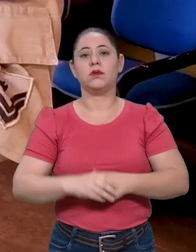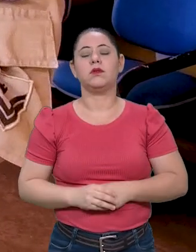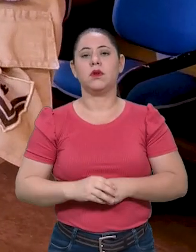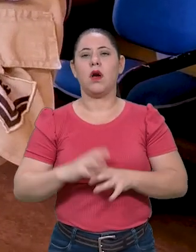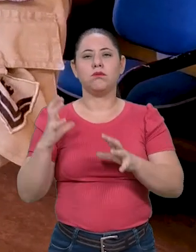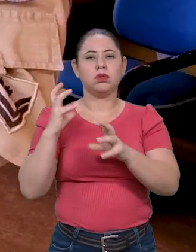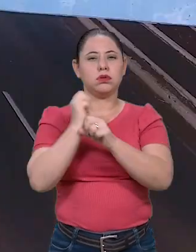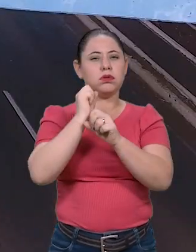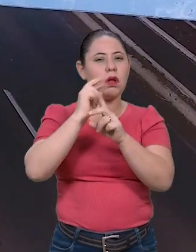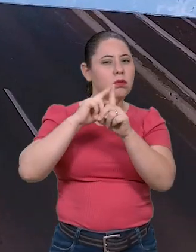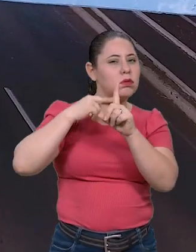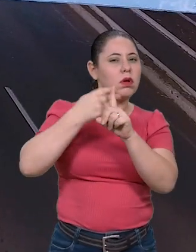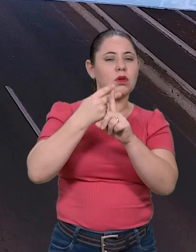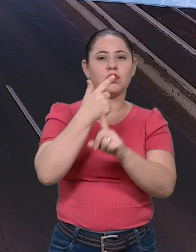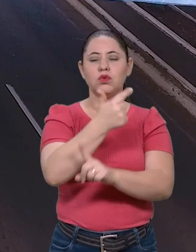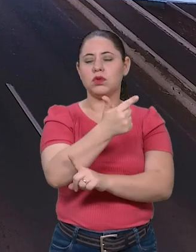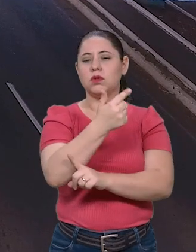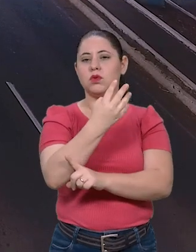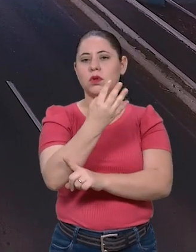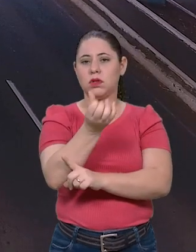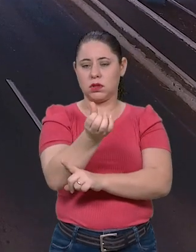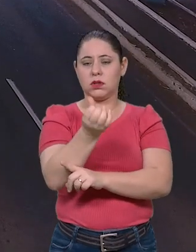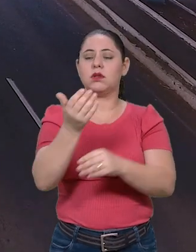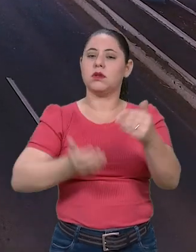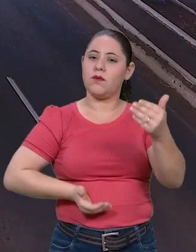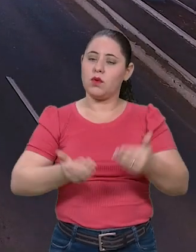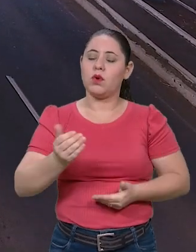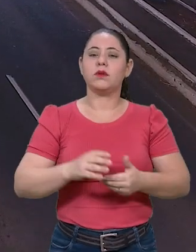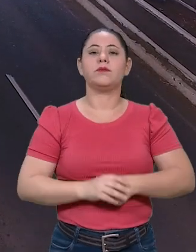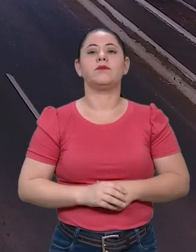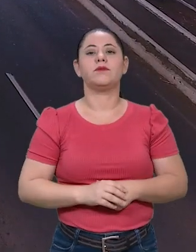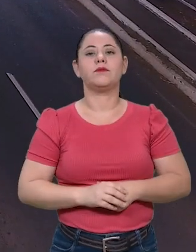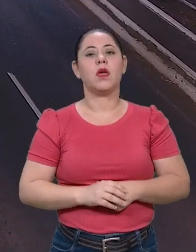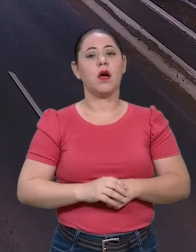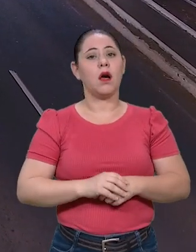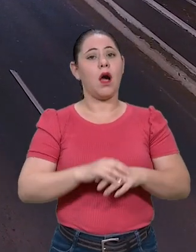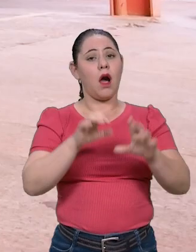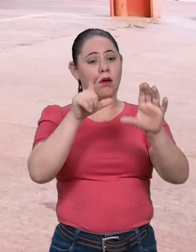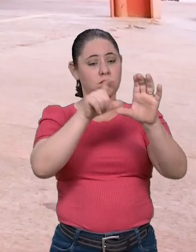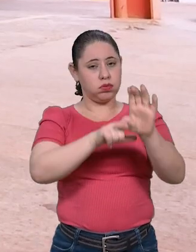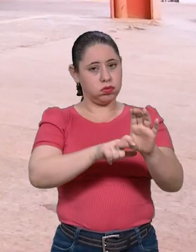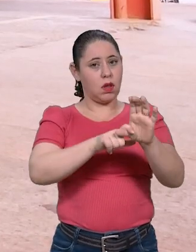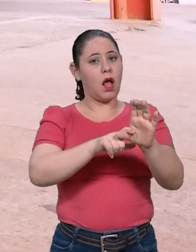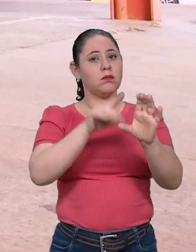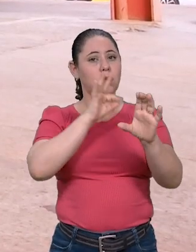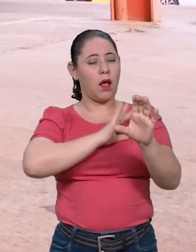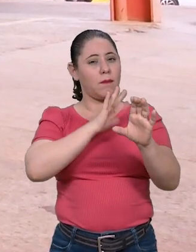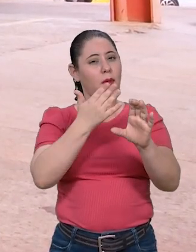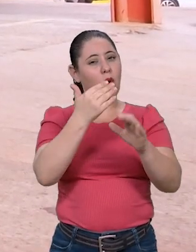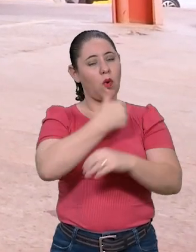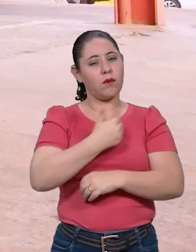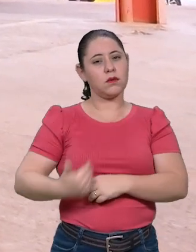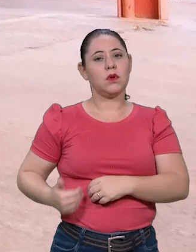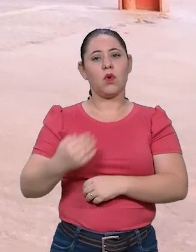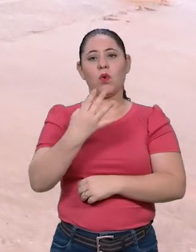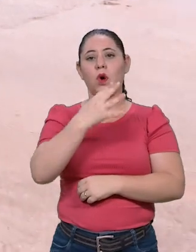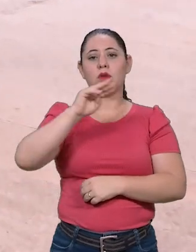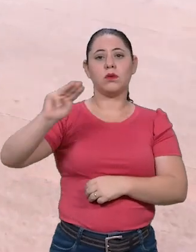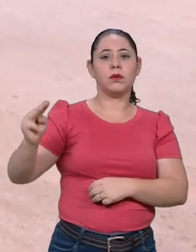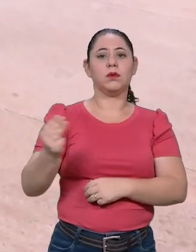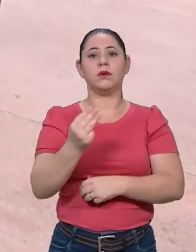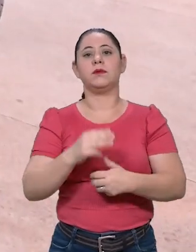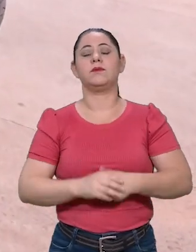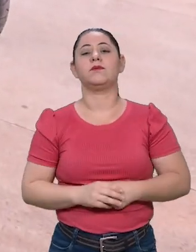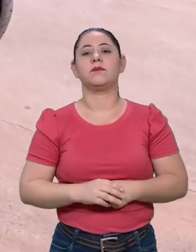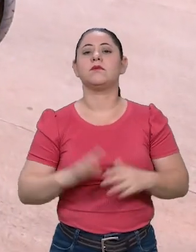3.978 um incremento demais de 246 servidores o impacto segundo governo será de